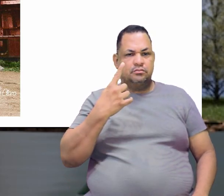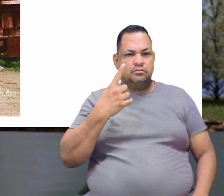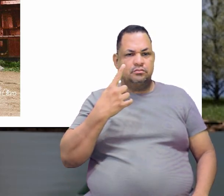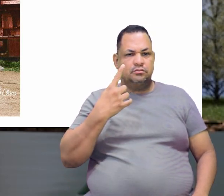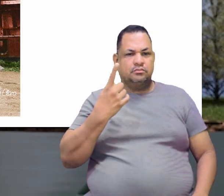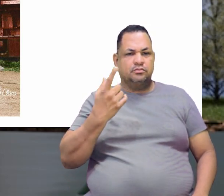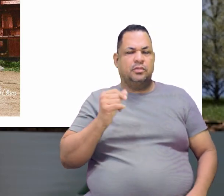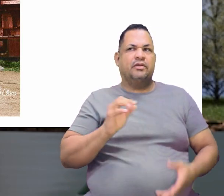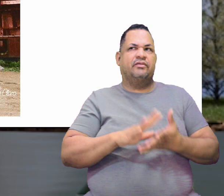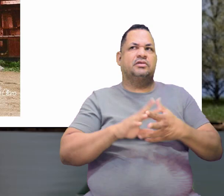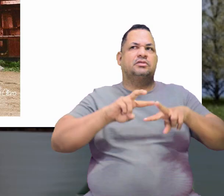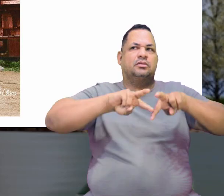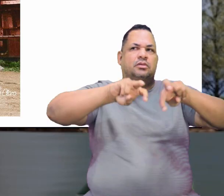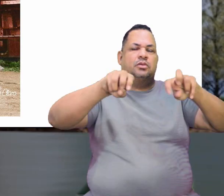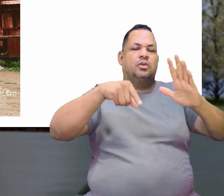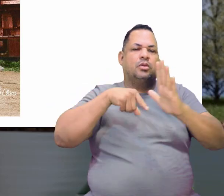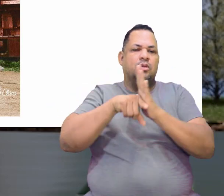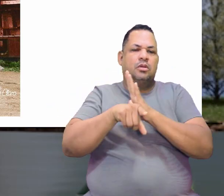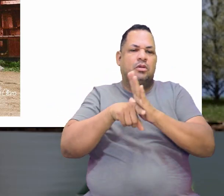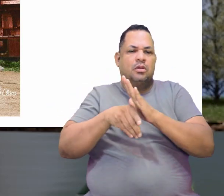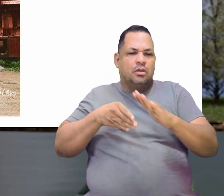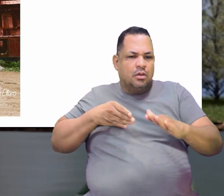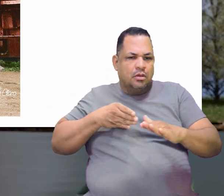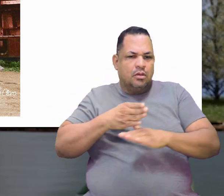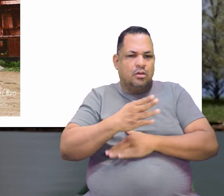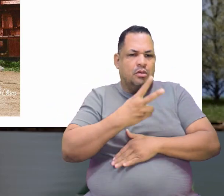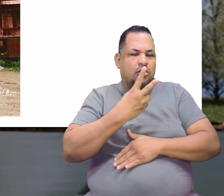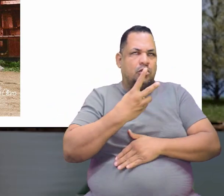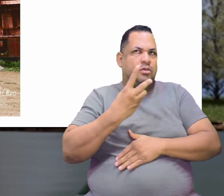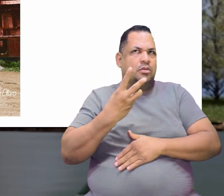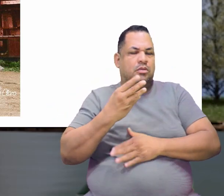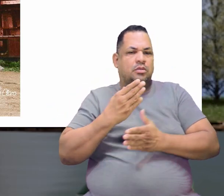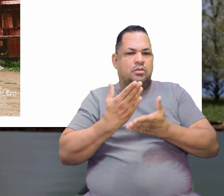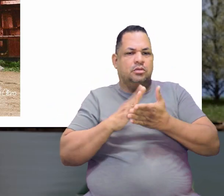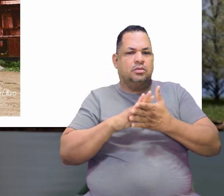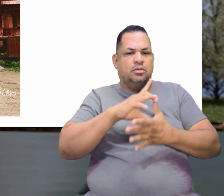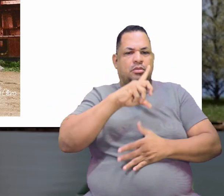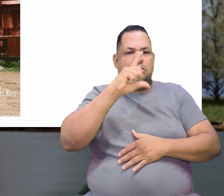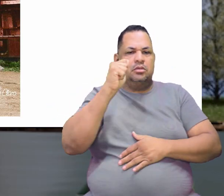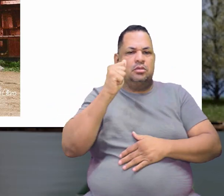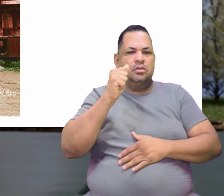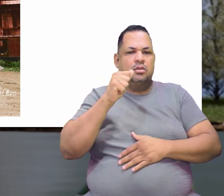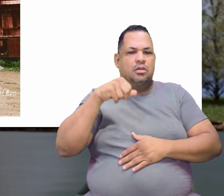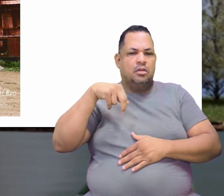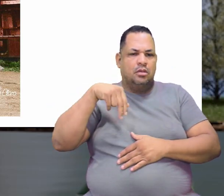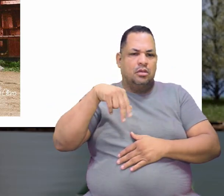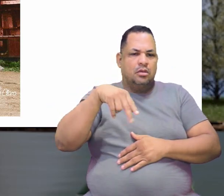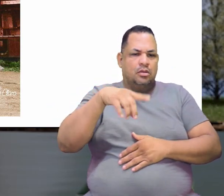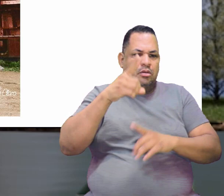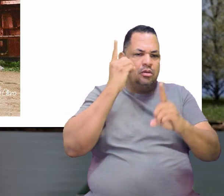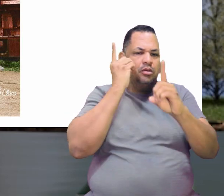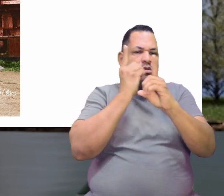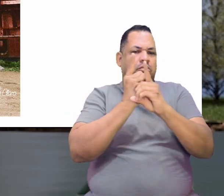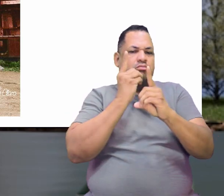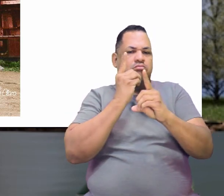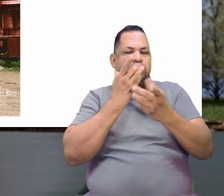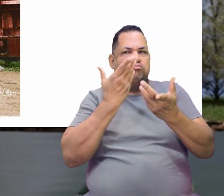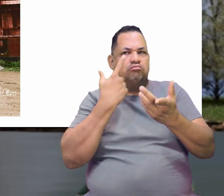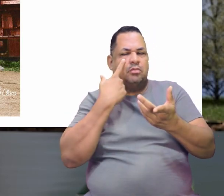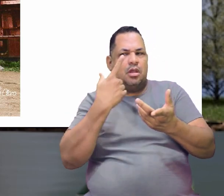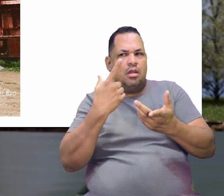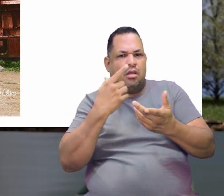fazer uma expedição, vamos adentrar aí 2, 3 dias caminhando para a gente ver, estudar o